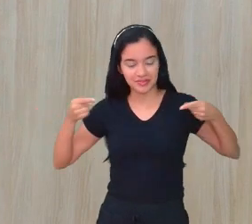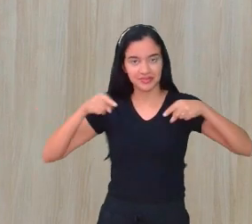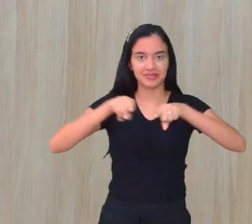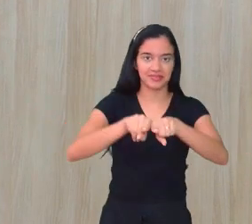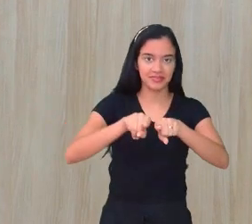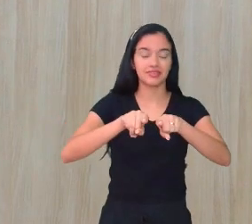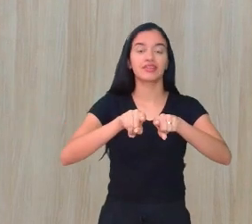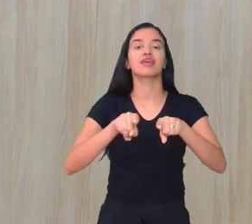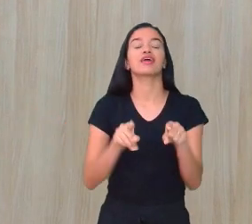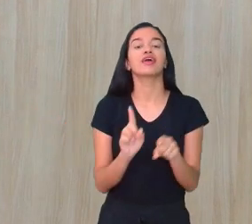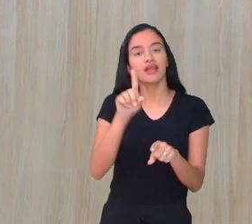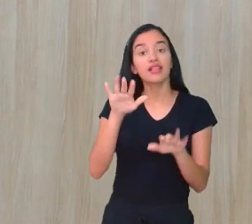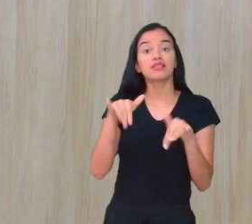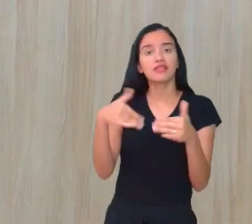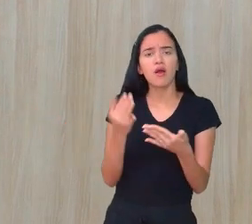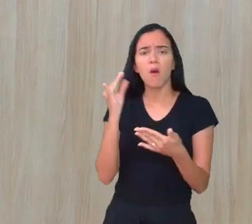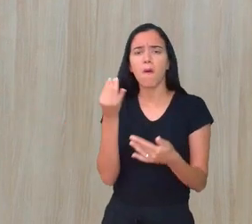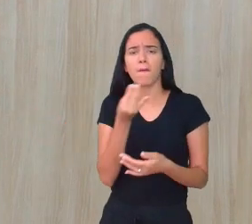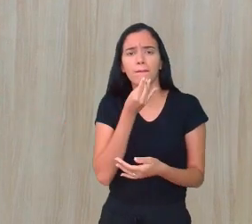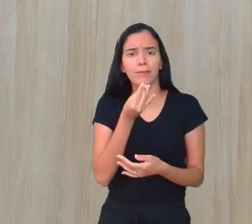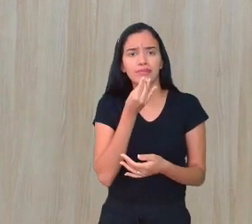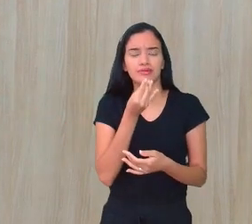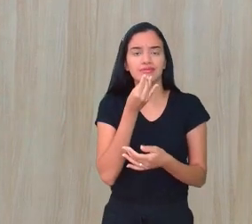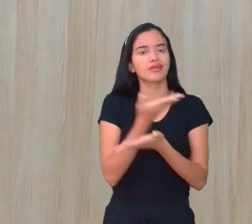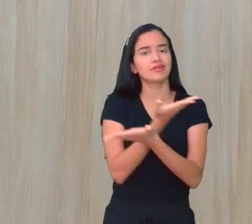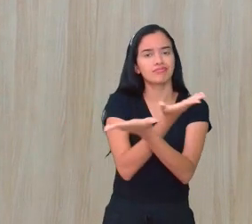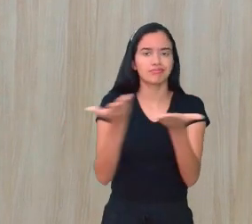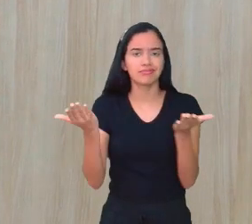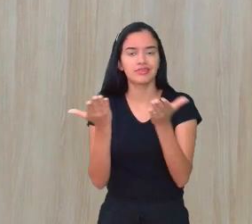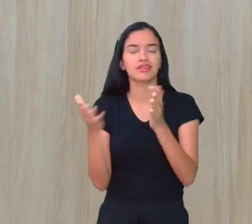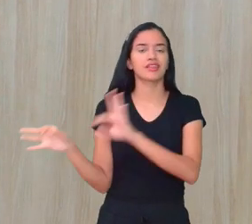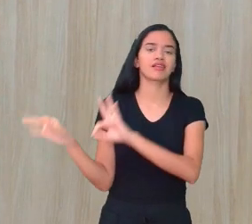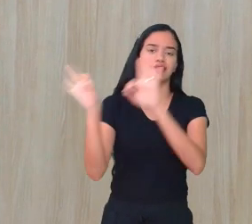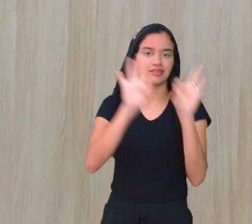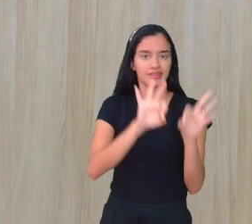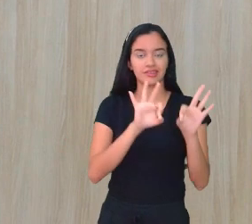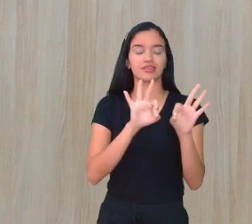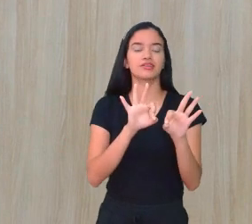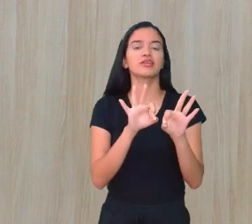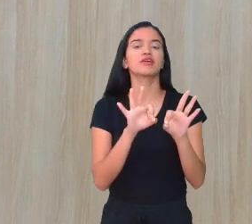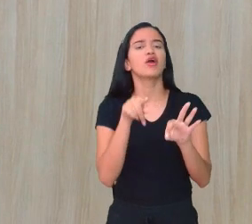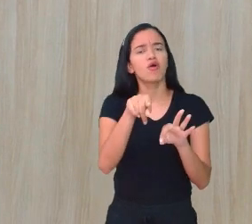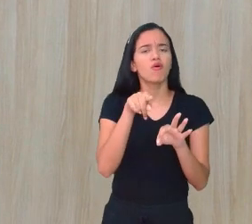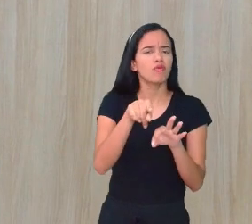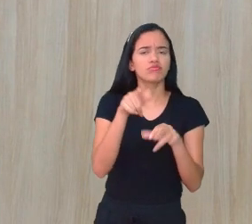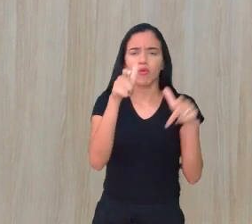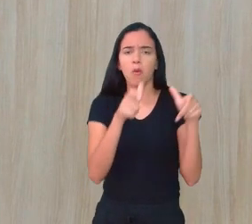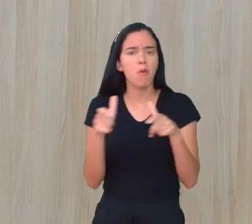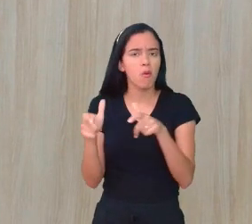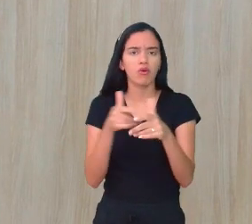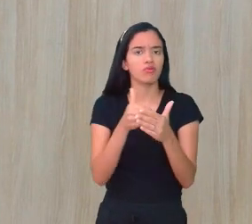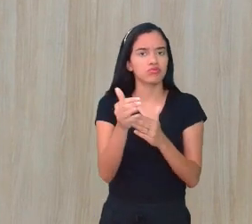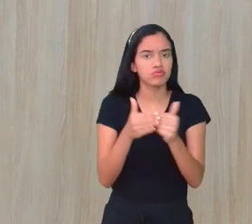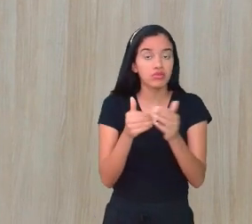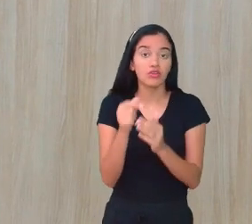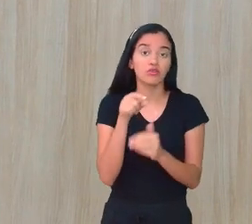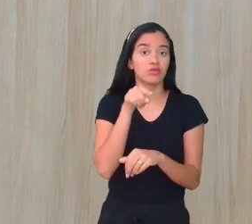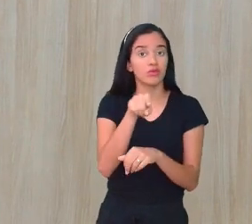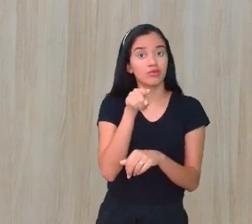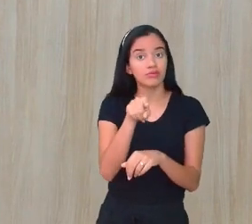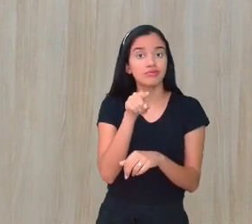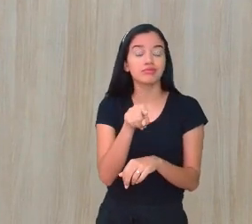de sinais, né? Então, é uma oportunidade aí para você que está nos assistindo, onde quer que você esteja, seja